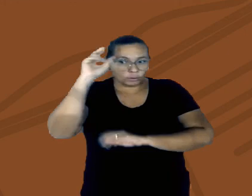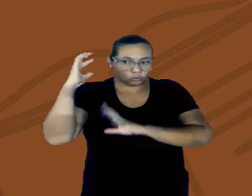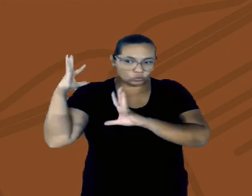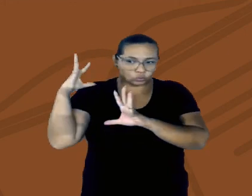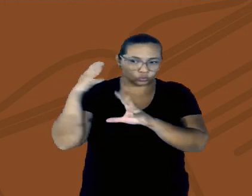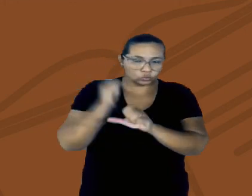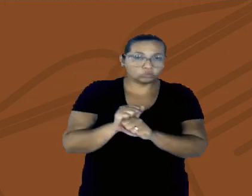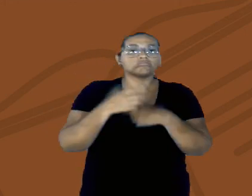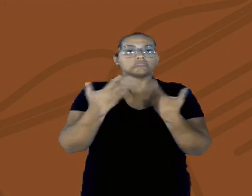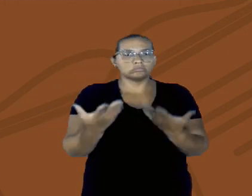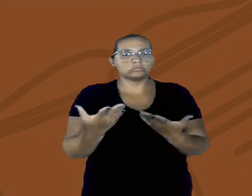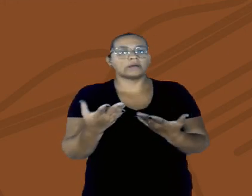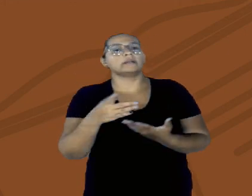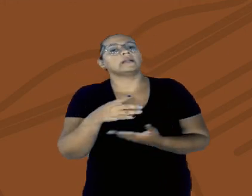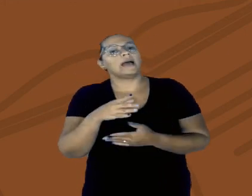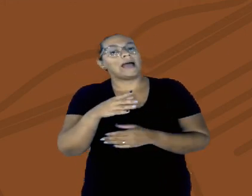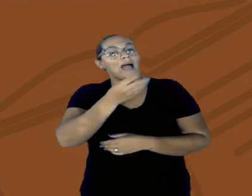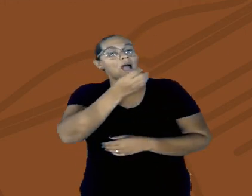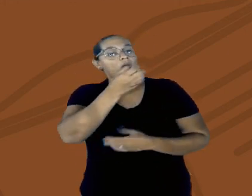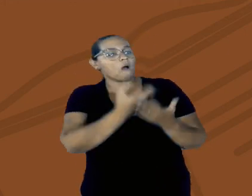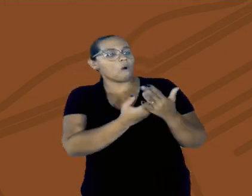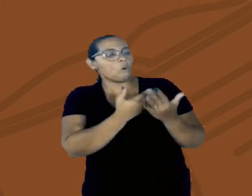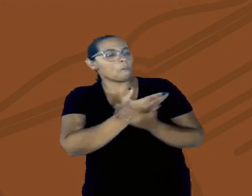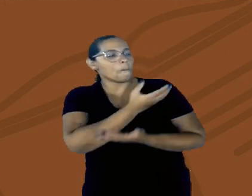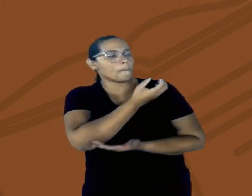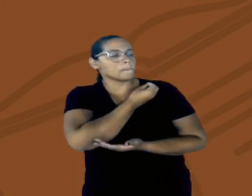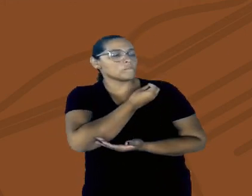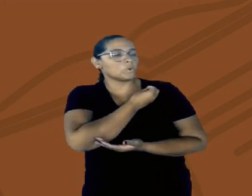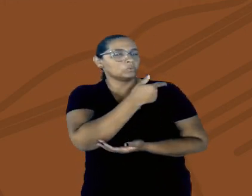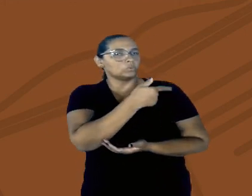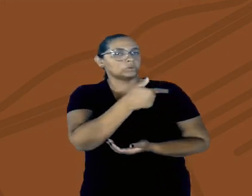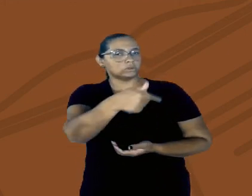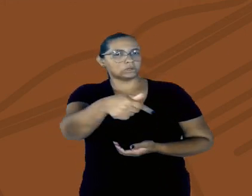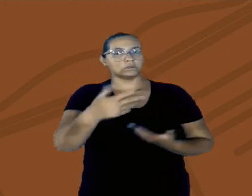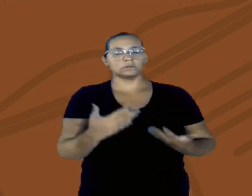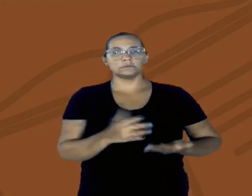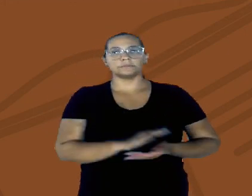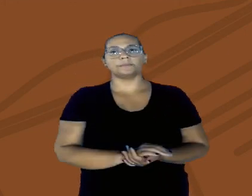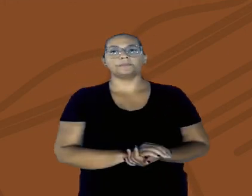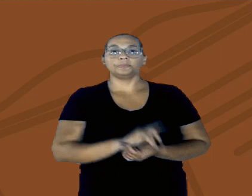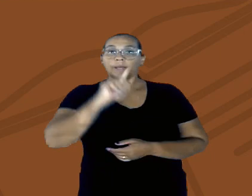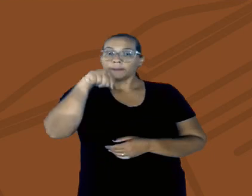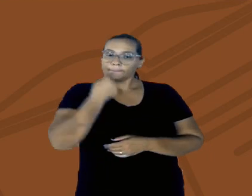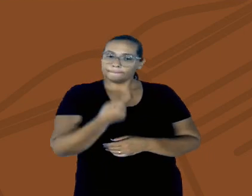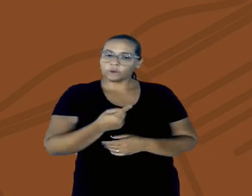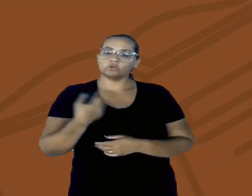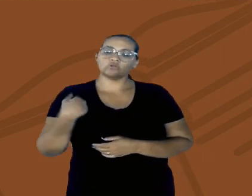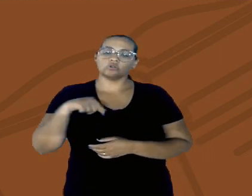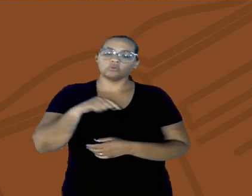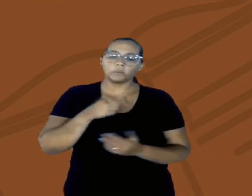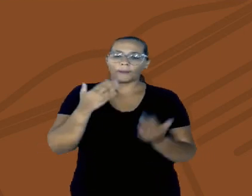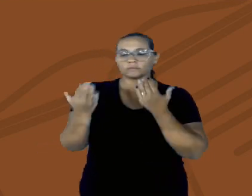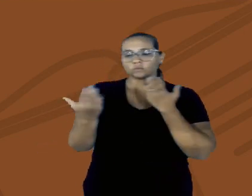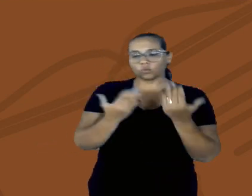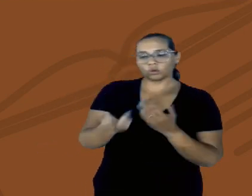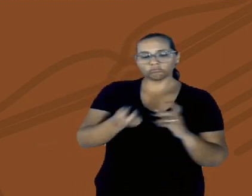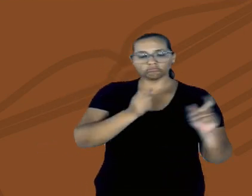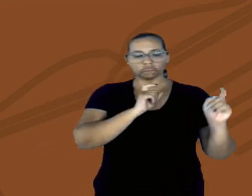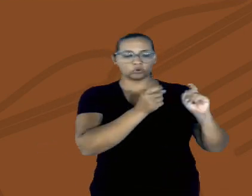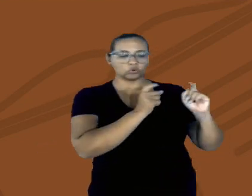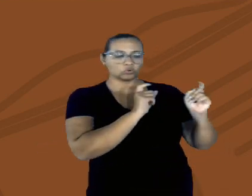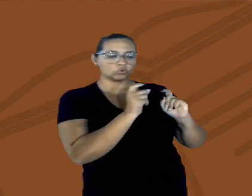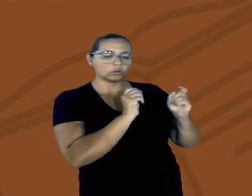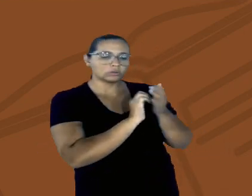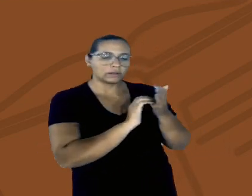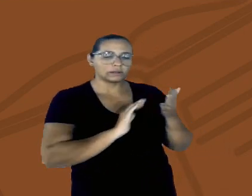a aula de número 27. Em seguida, estaremos socializando as questões